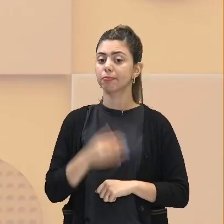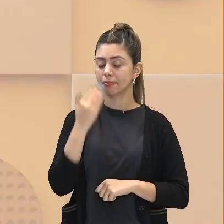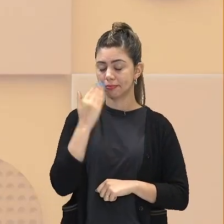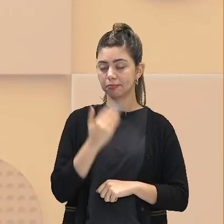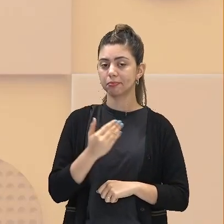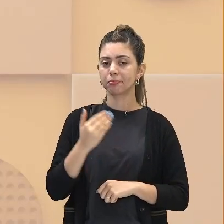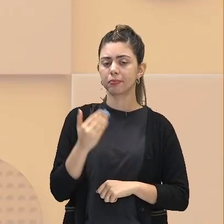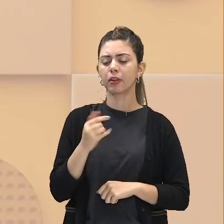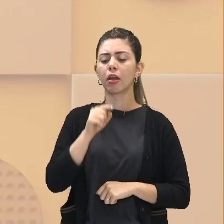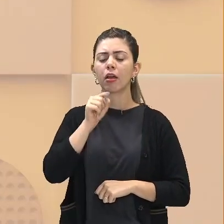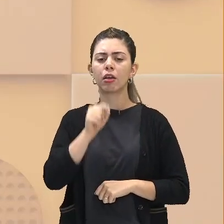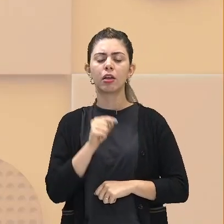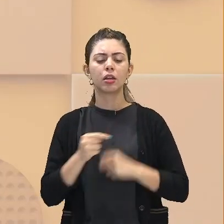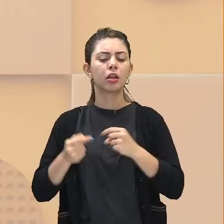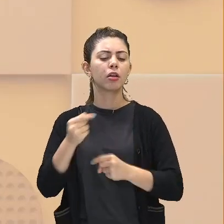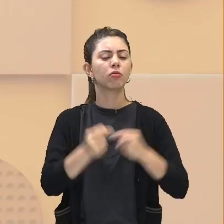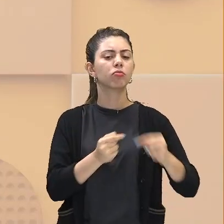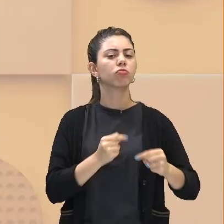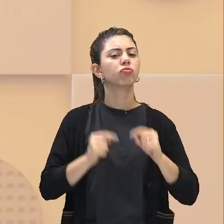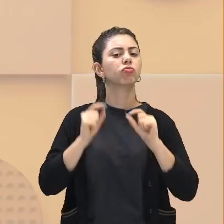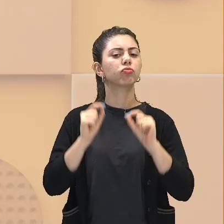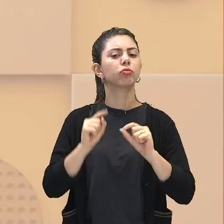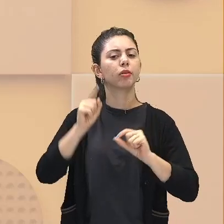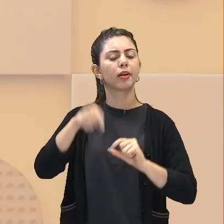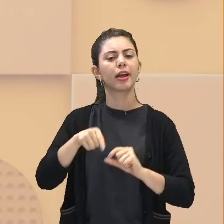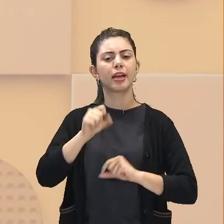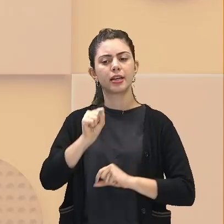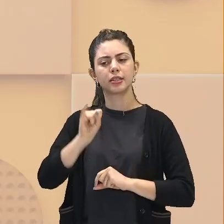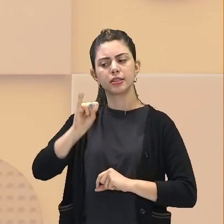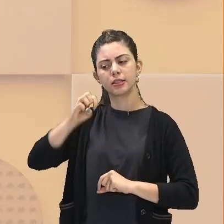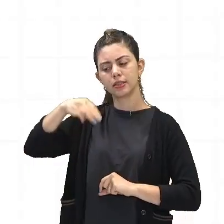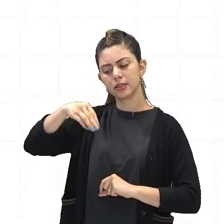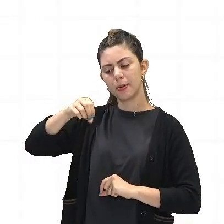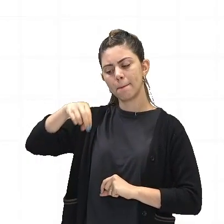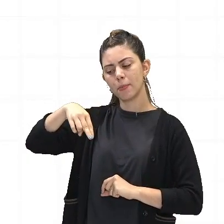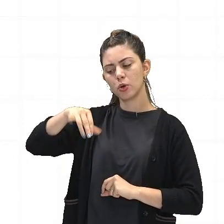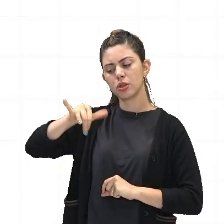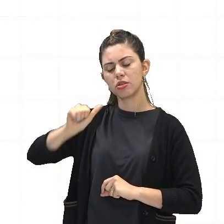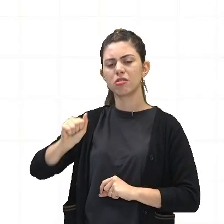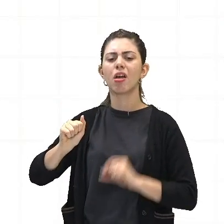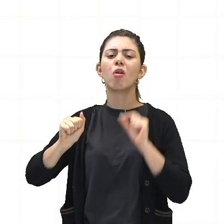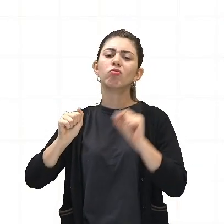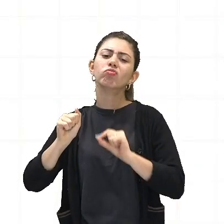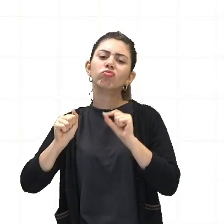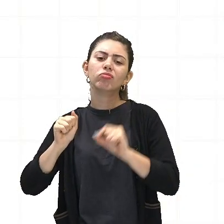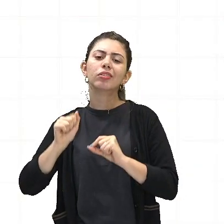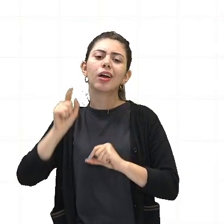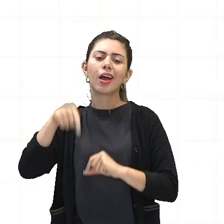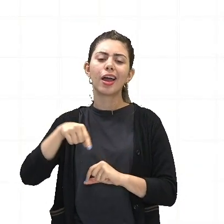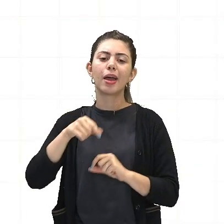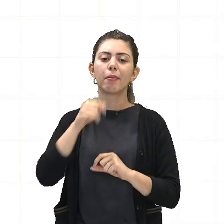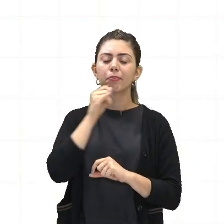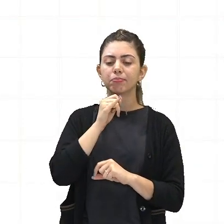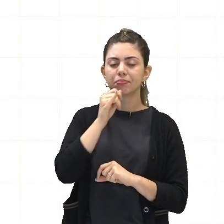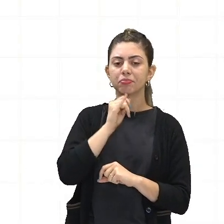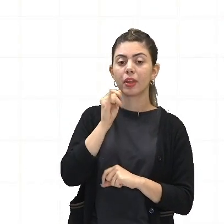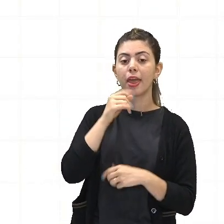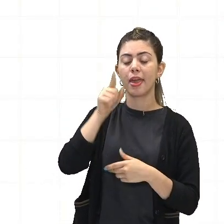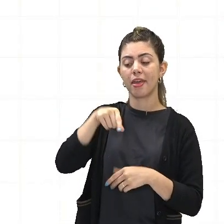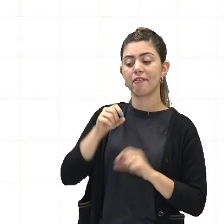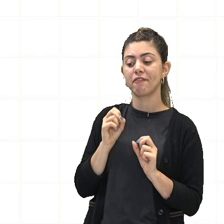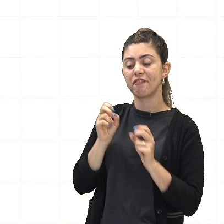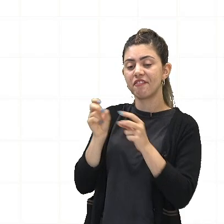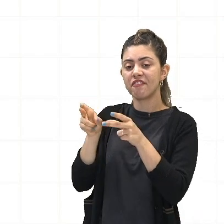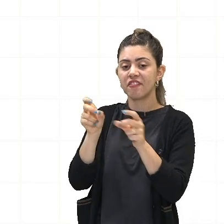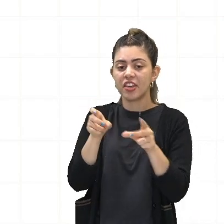movimento religioso que teve início no século XVI, buscando reformar e contestar algumas doutrinas